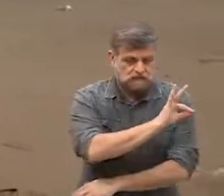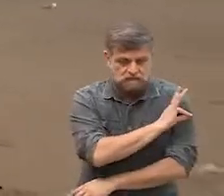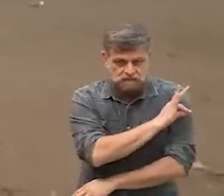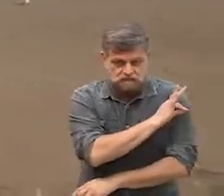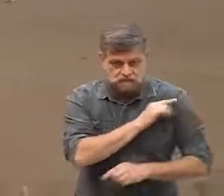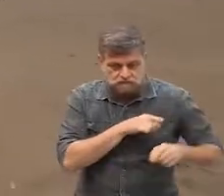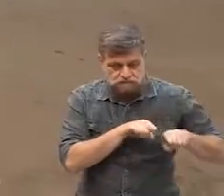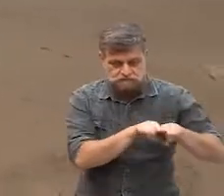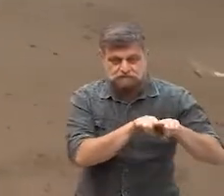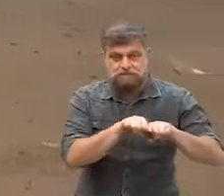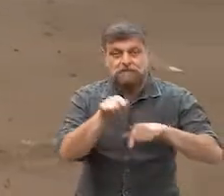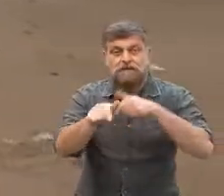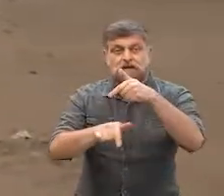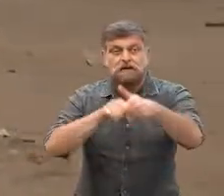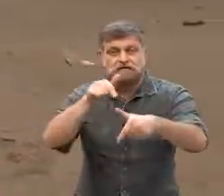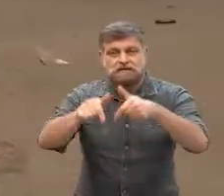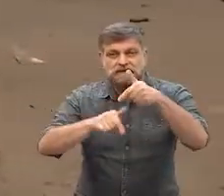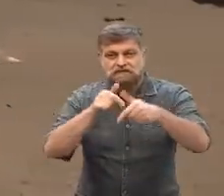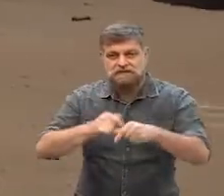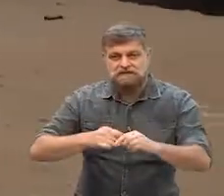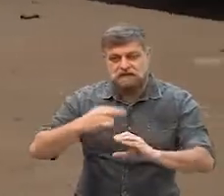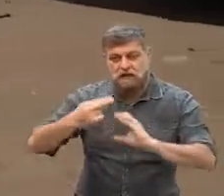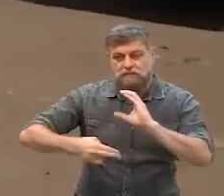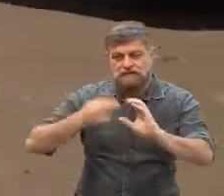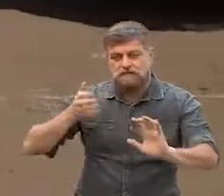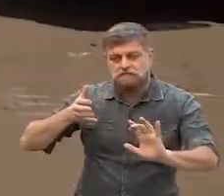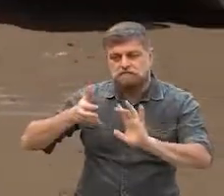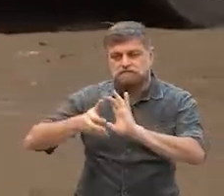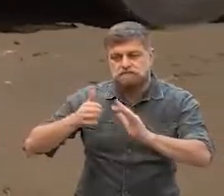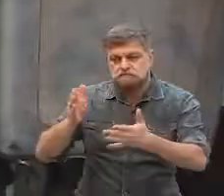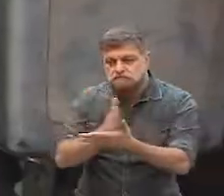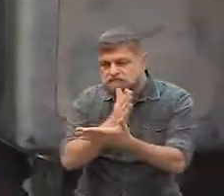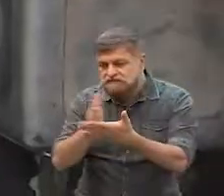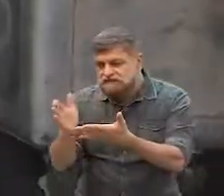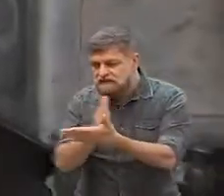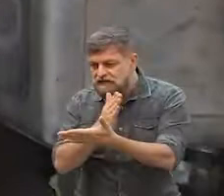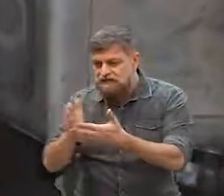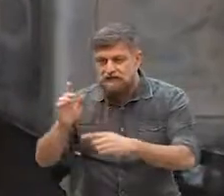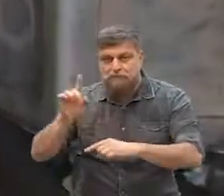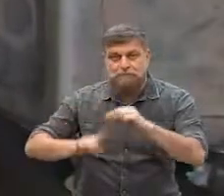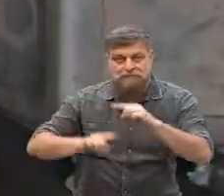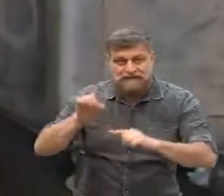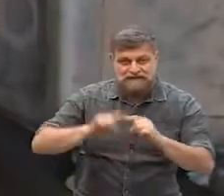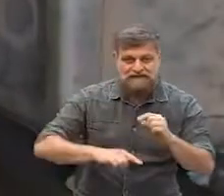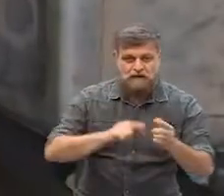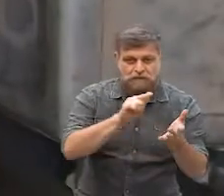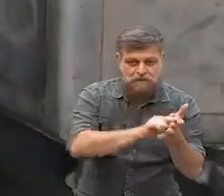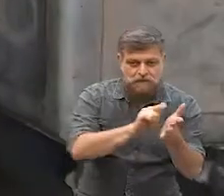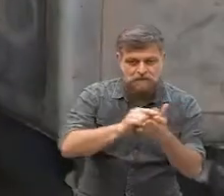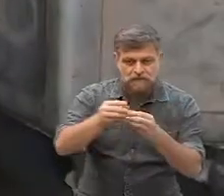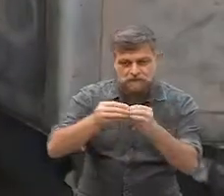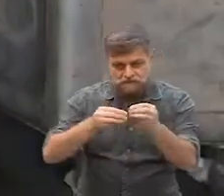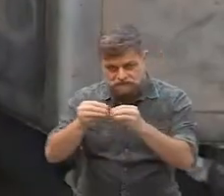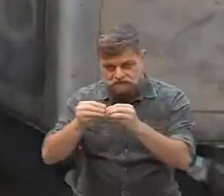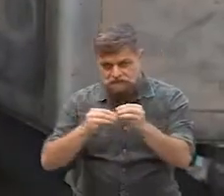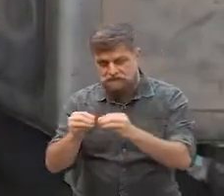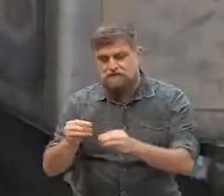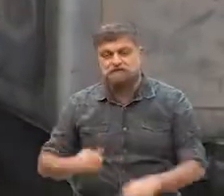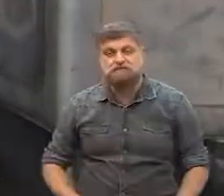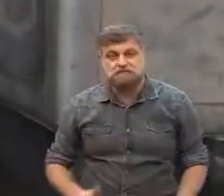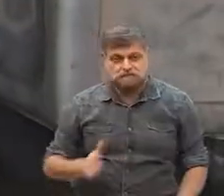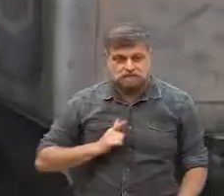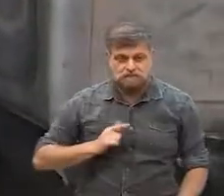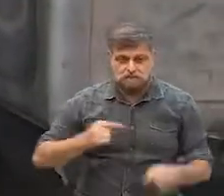Prefeitura para o trabalho da coleta seletiva e de triagem. Fundada em 2001, faz parte da